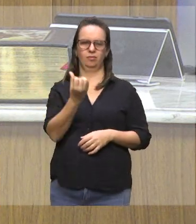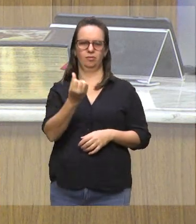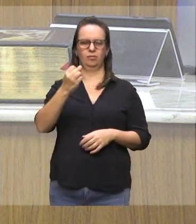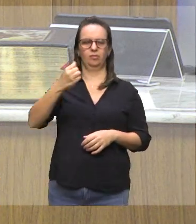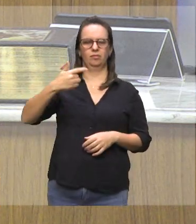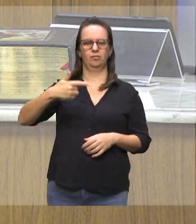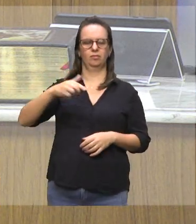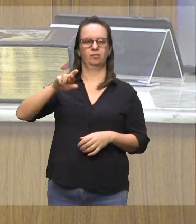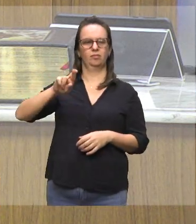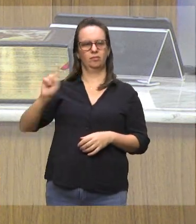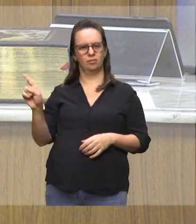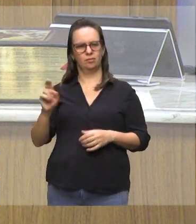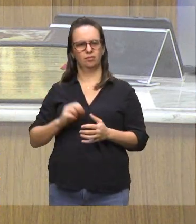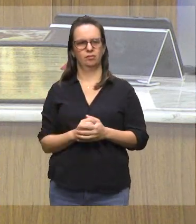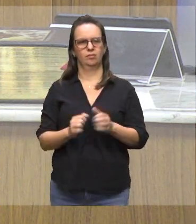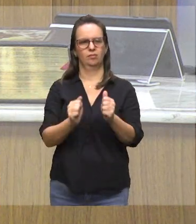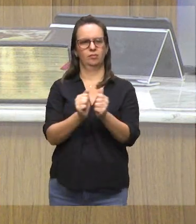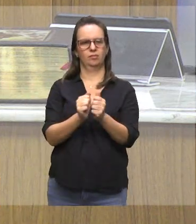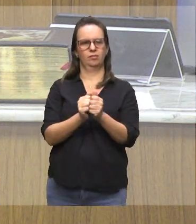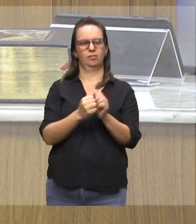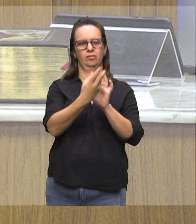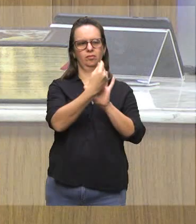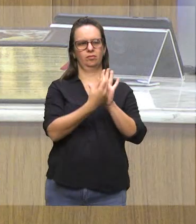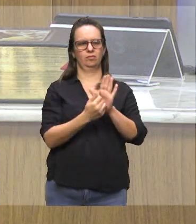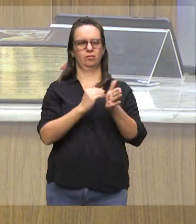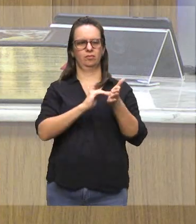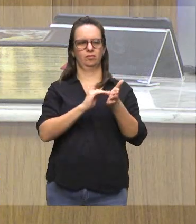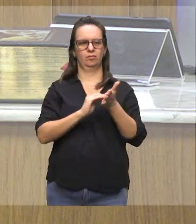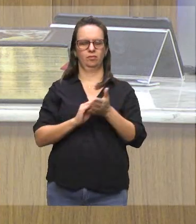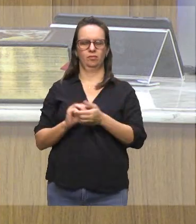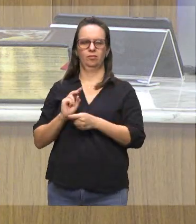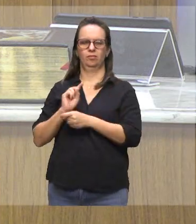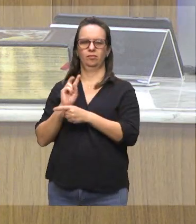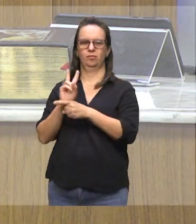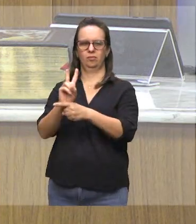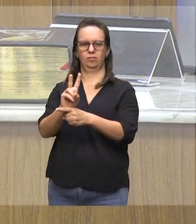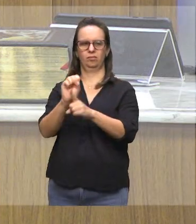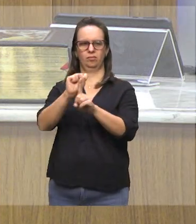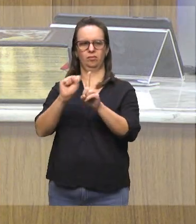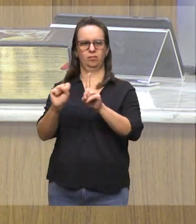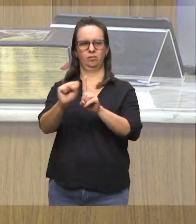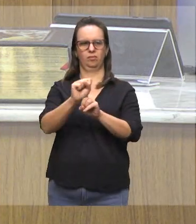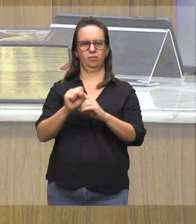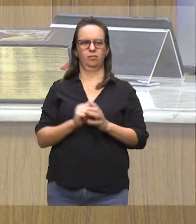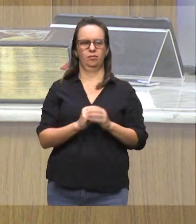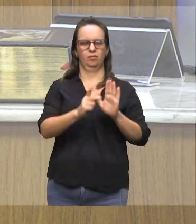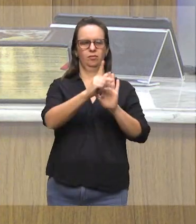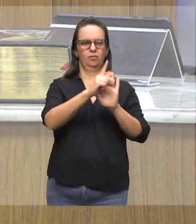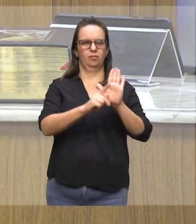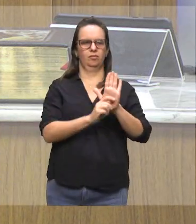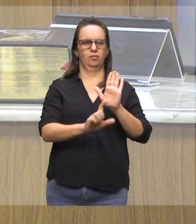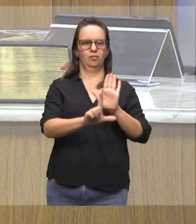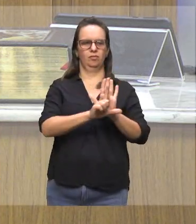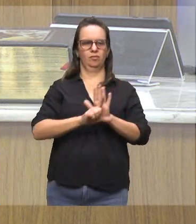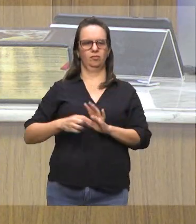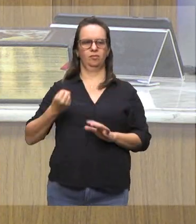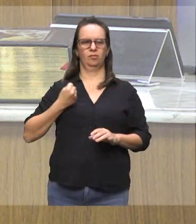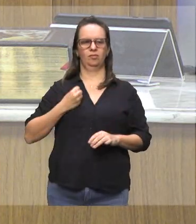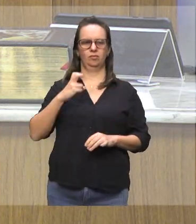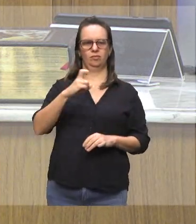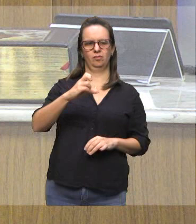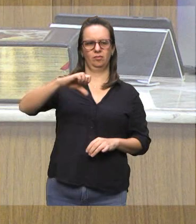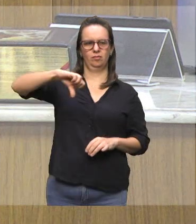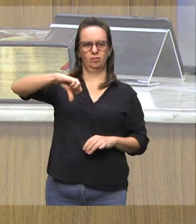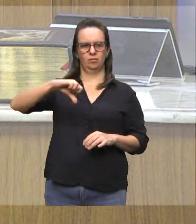49.562,13, junto à unidade orçamentária da Secretaria Municipal de Assistência Social. Projeto de lei número 59 de 2023 do